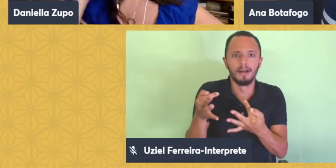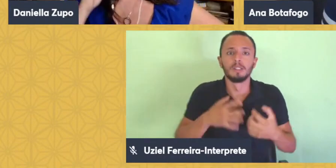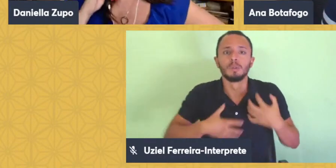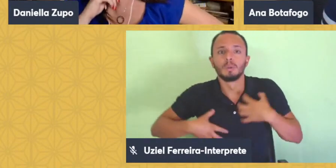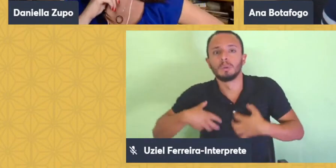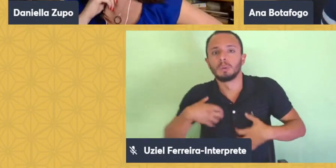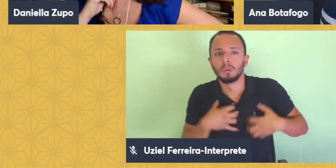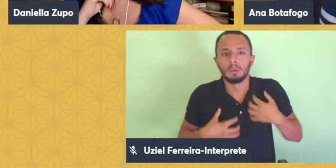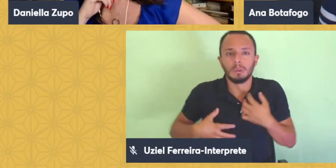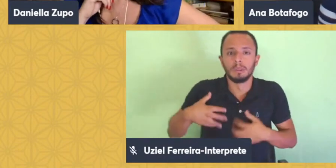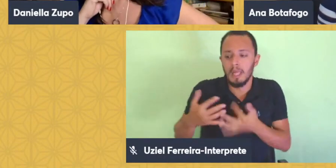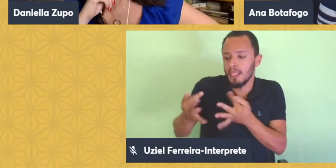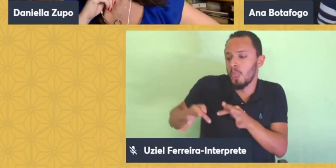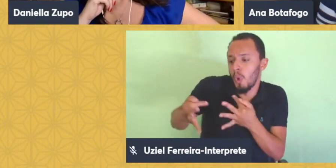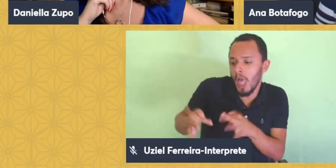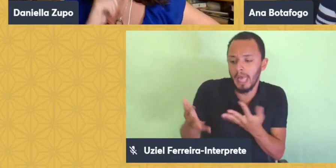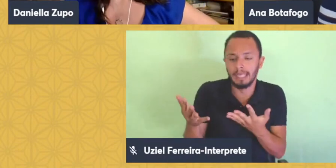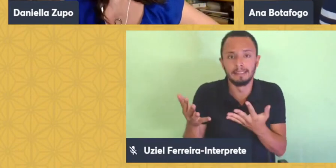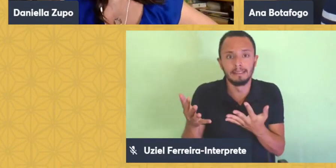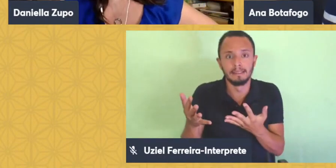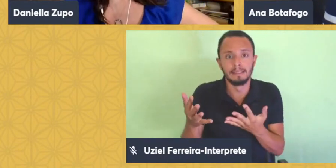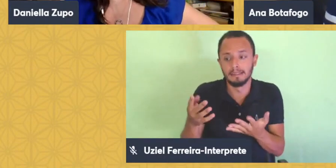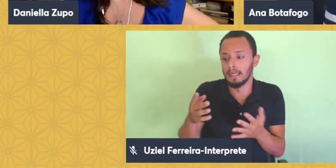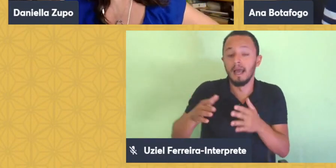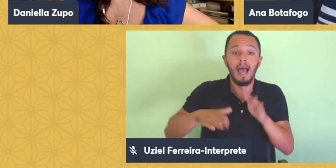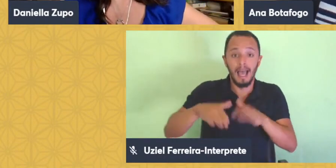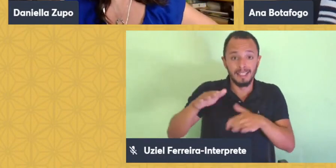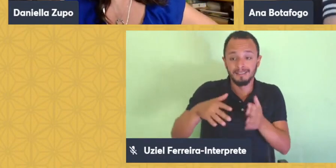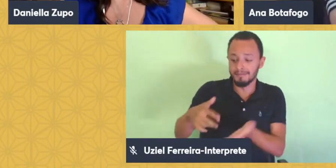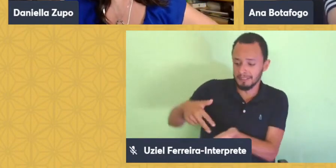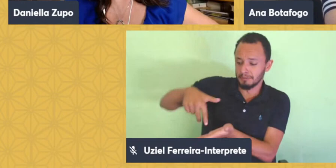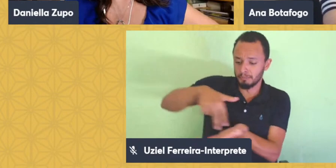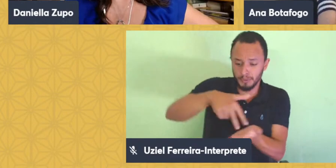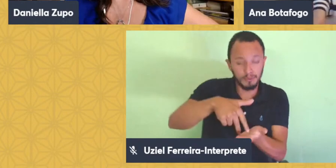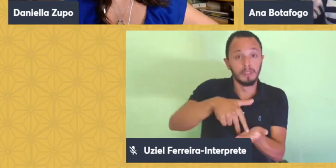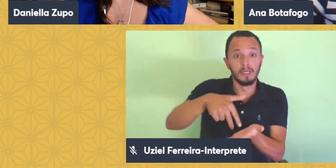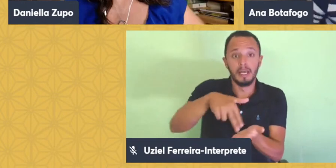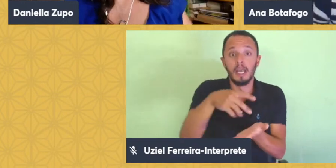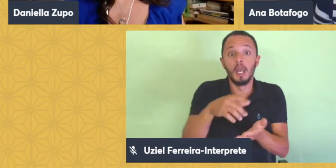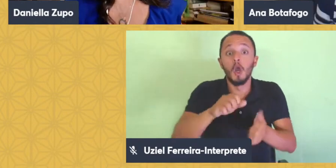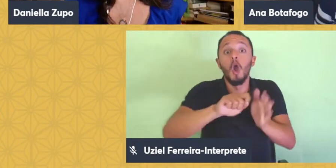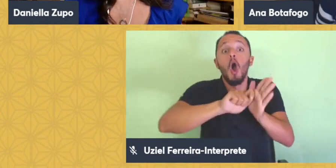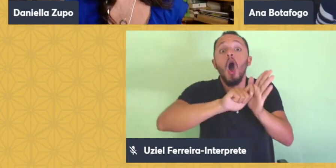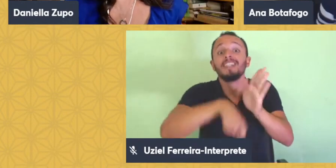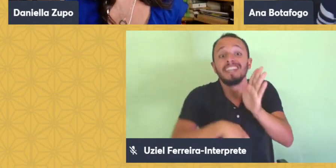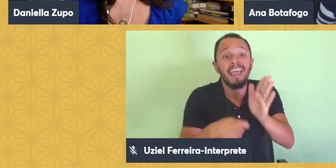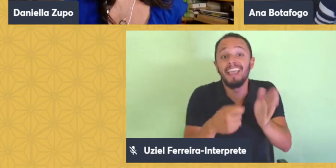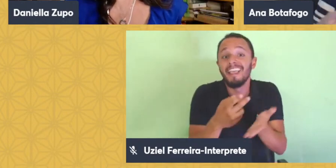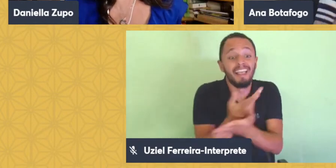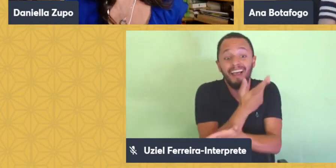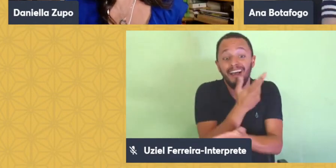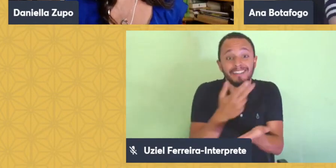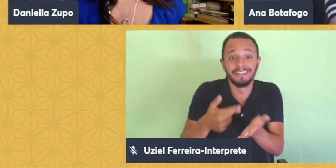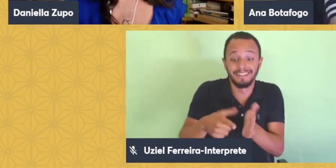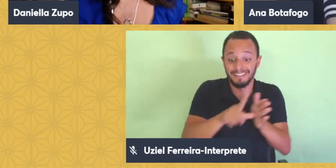esteve alguma ocasião que eu entrei com medo Eu entrei com algum machucado ou Cortei o pé antes de entrar em cena aconteceu